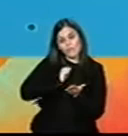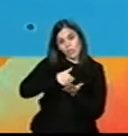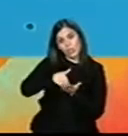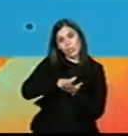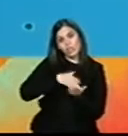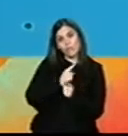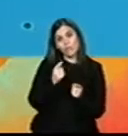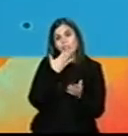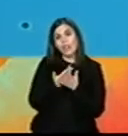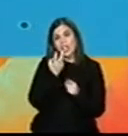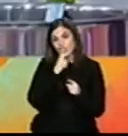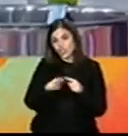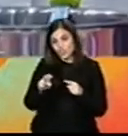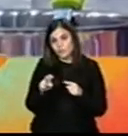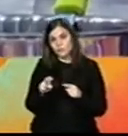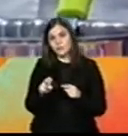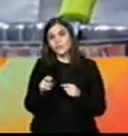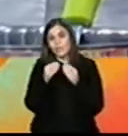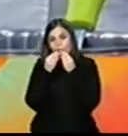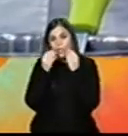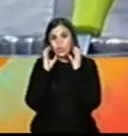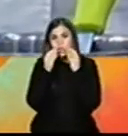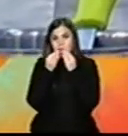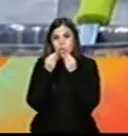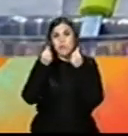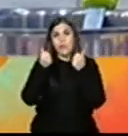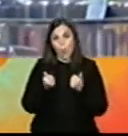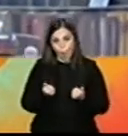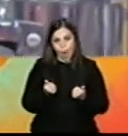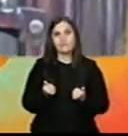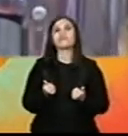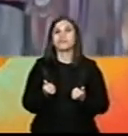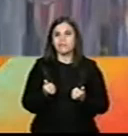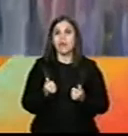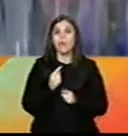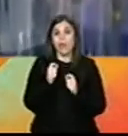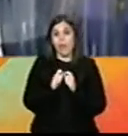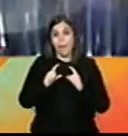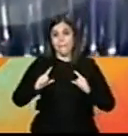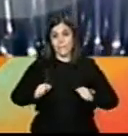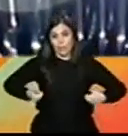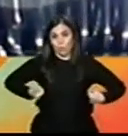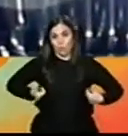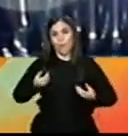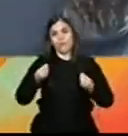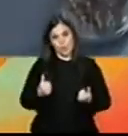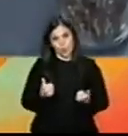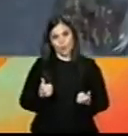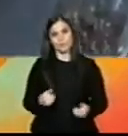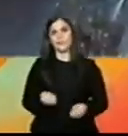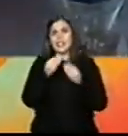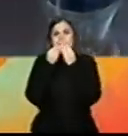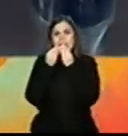muita energia. E a gordura dela é insaturada, portanto, é uma gordura boa, como dizem. Uma gordura boa. Exatamente. Vamos temperar